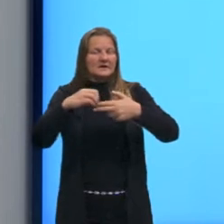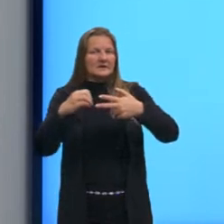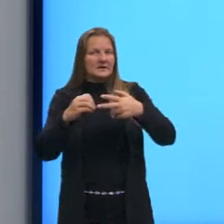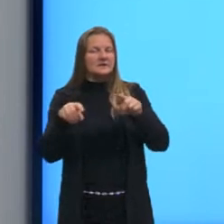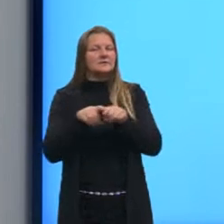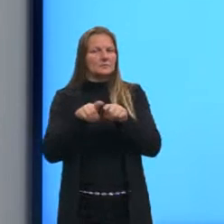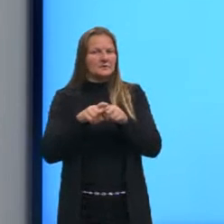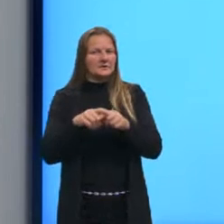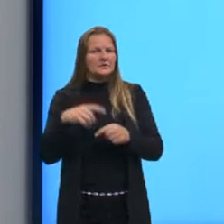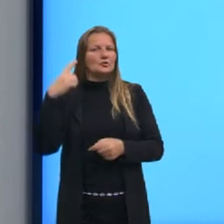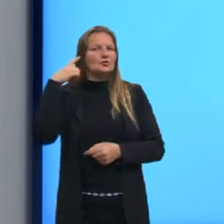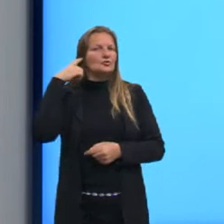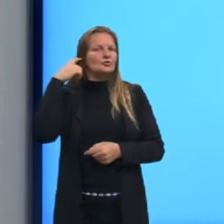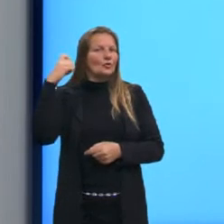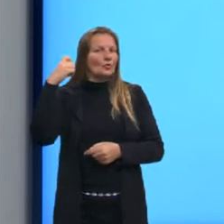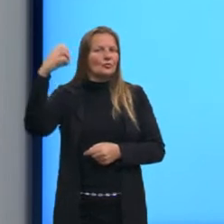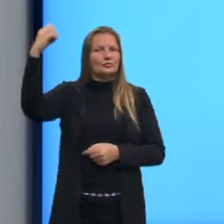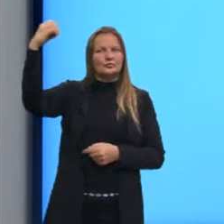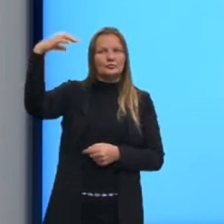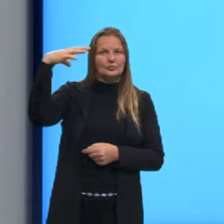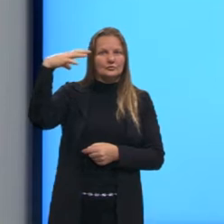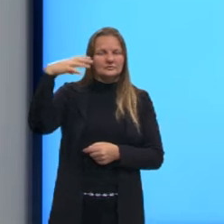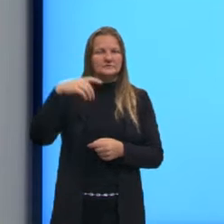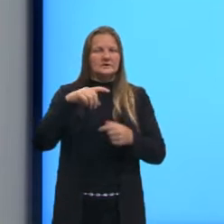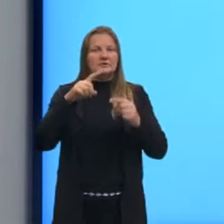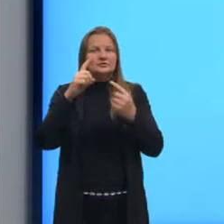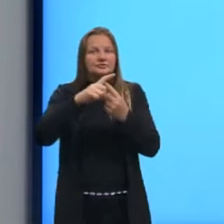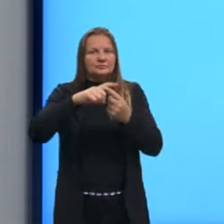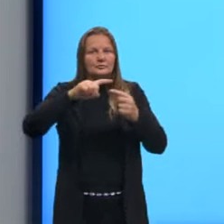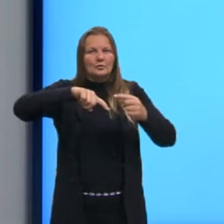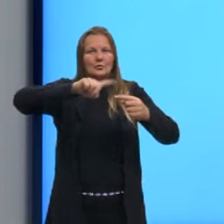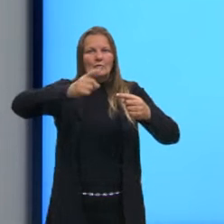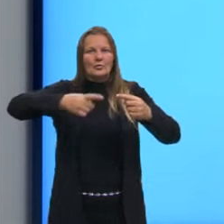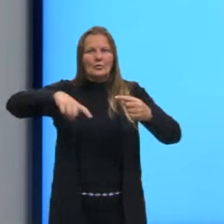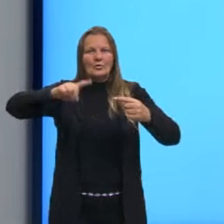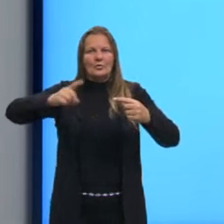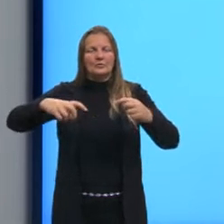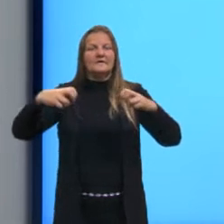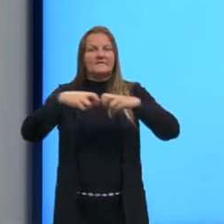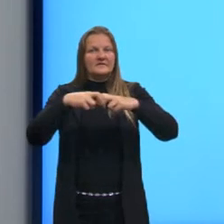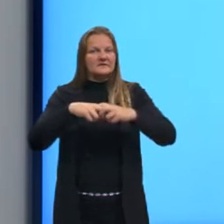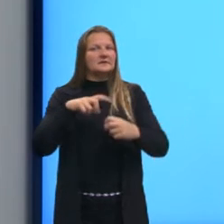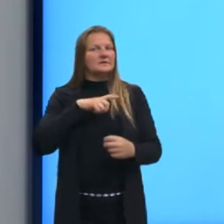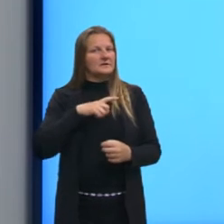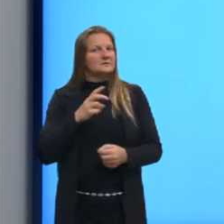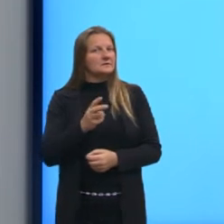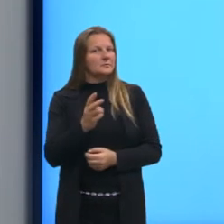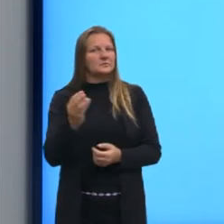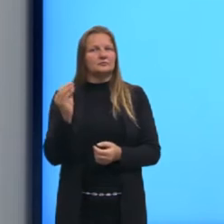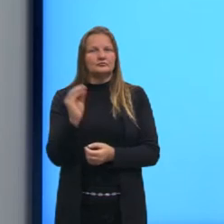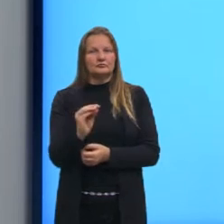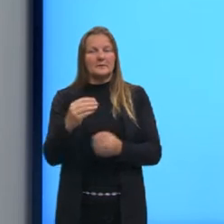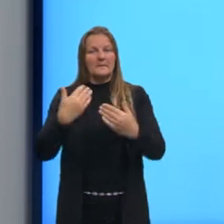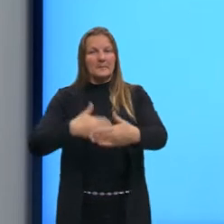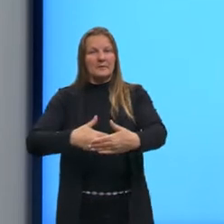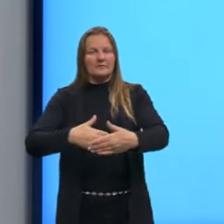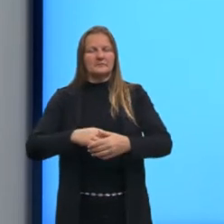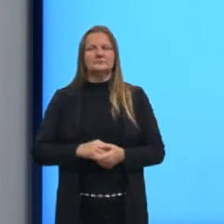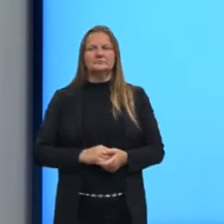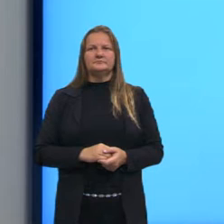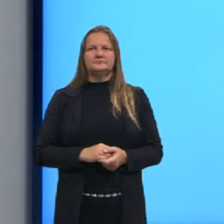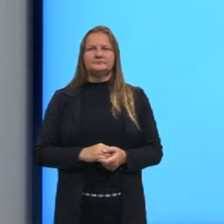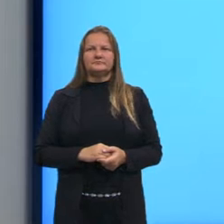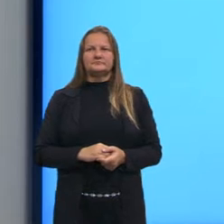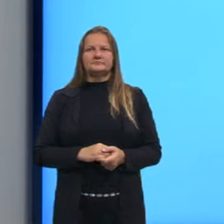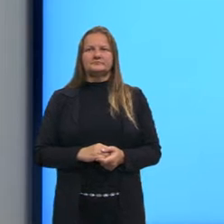disse, ondas, então, é um assunto bem frequente em física no Enem.